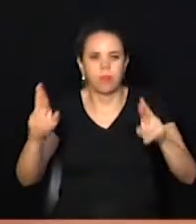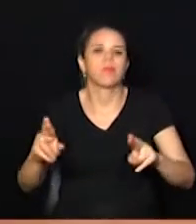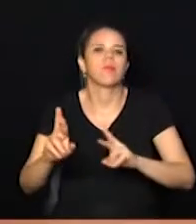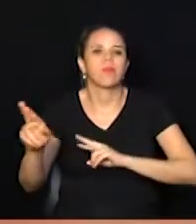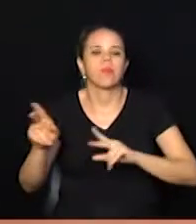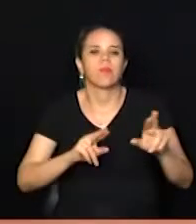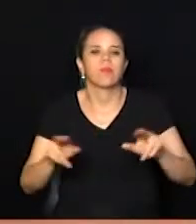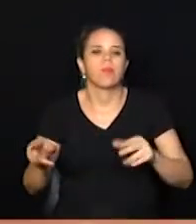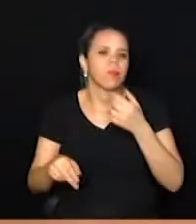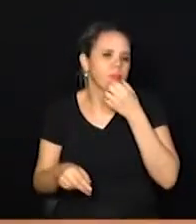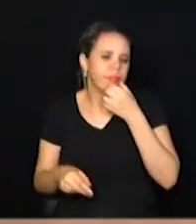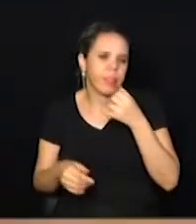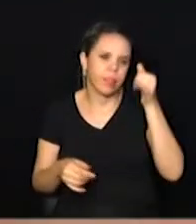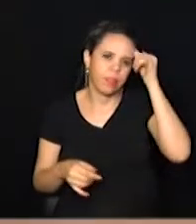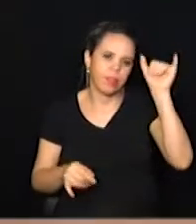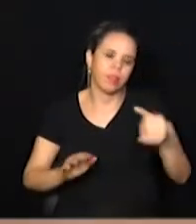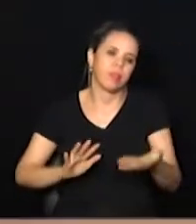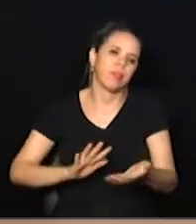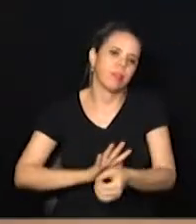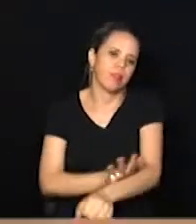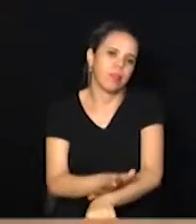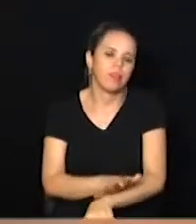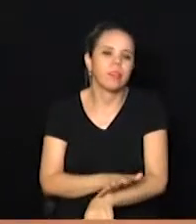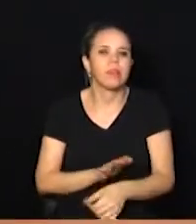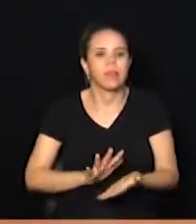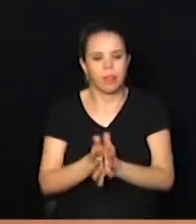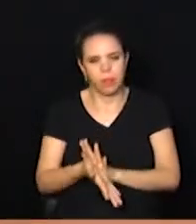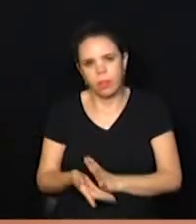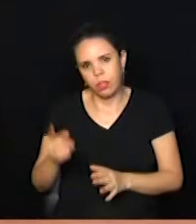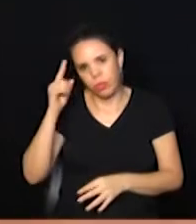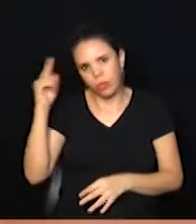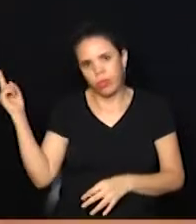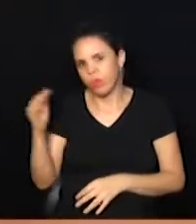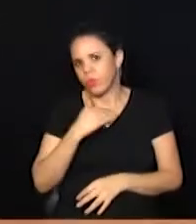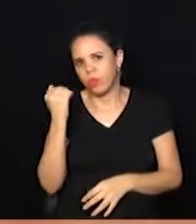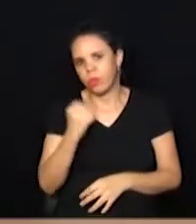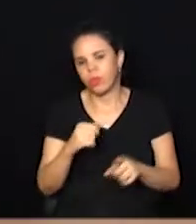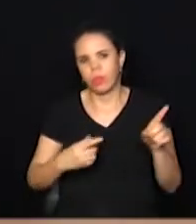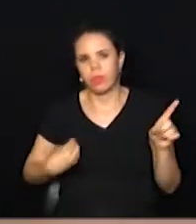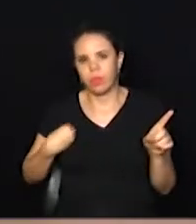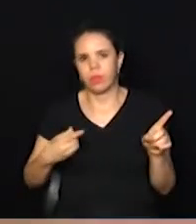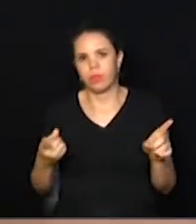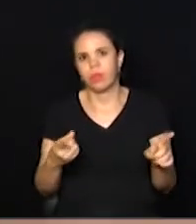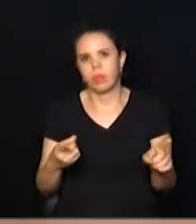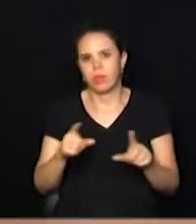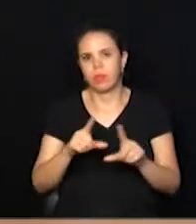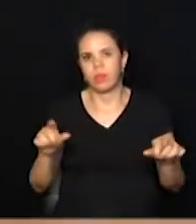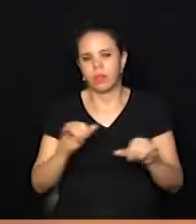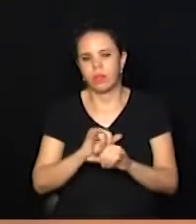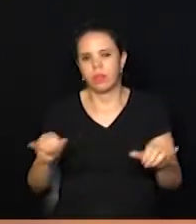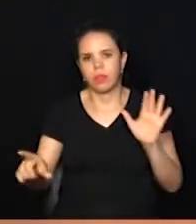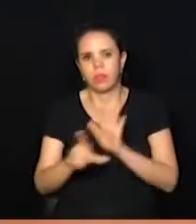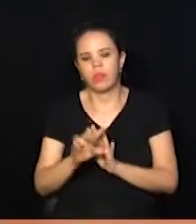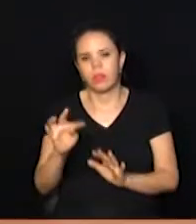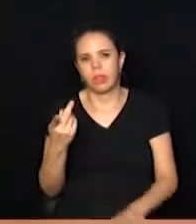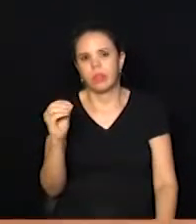diferença, com combate à discriminação. Tanto que no dia da sua morte, ele estava lá sancionando, se eu não me engano, a lei do